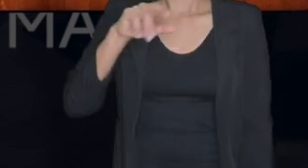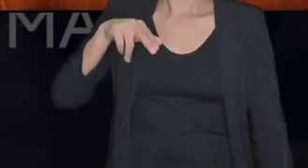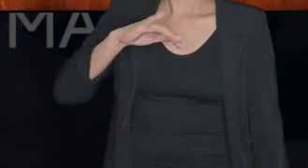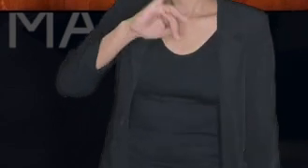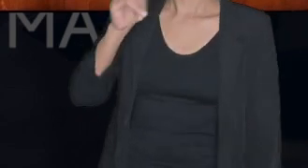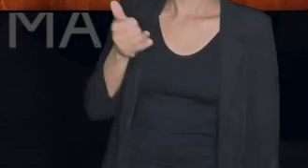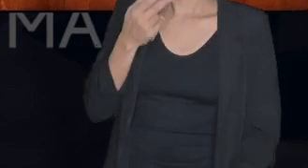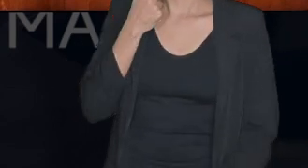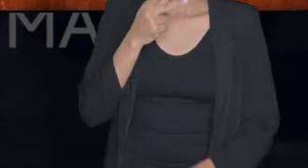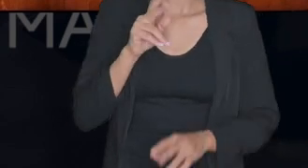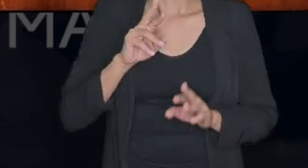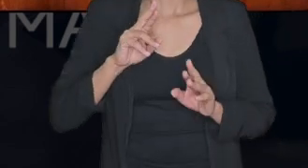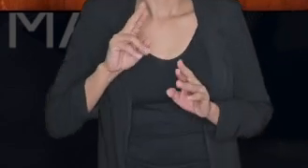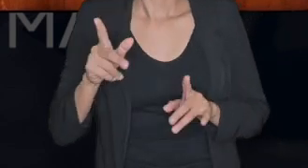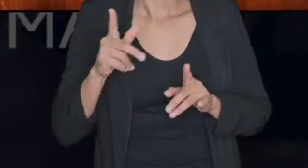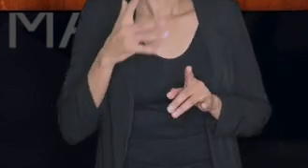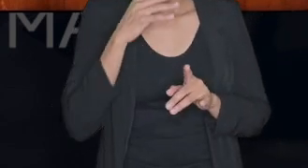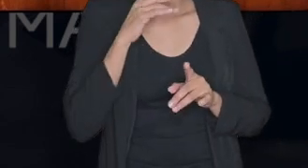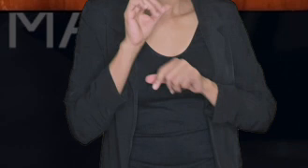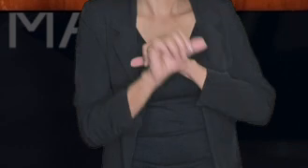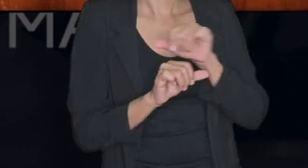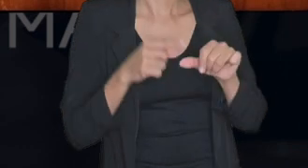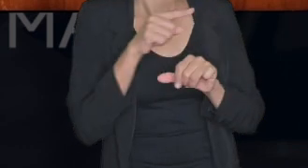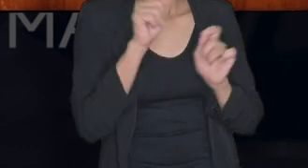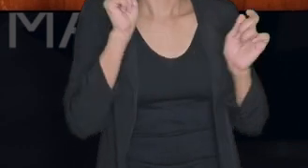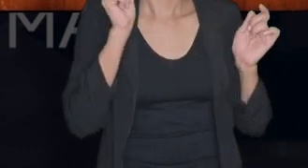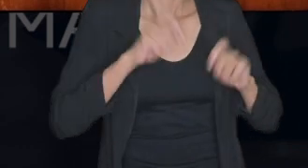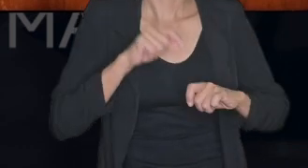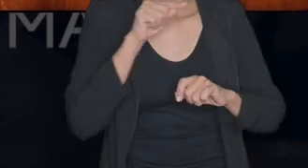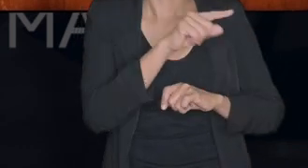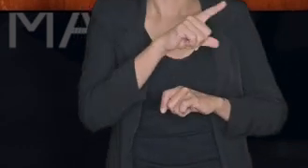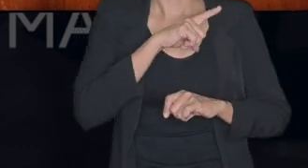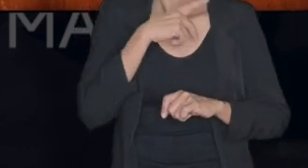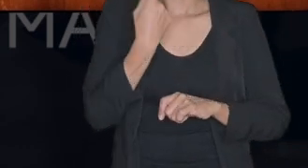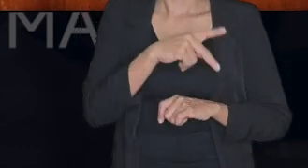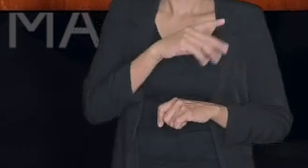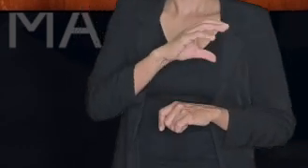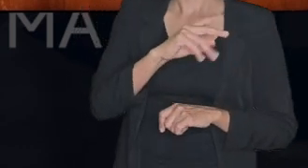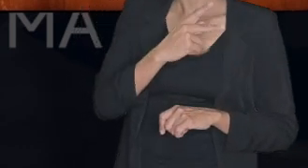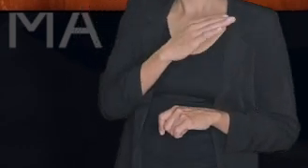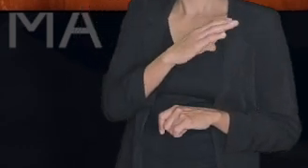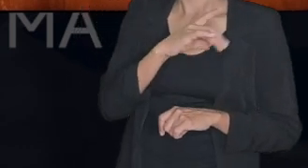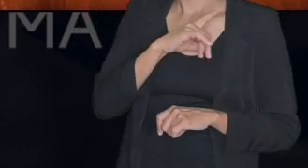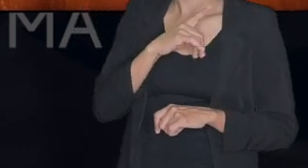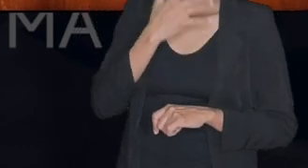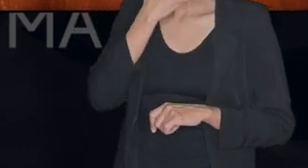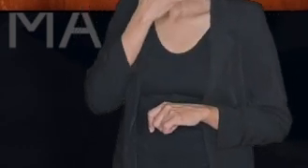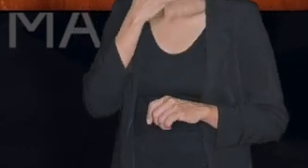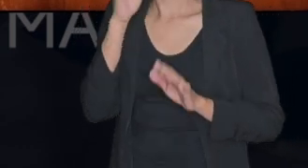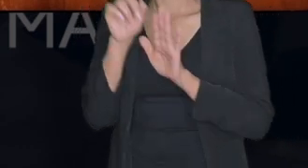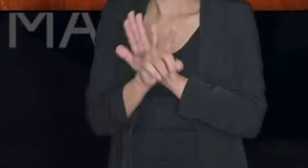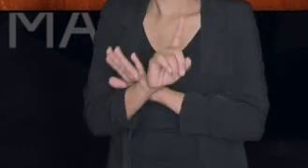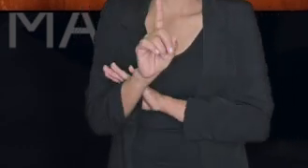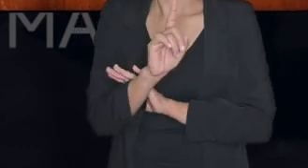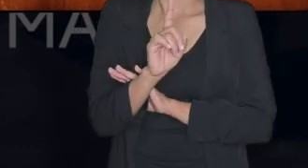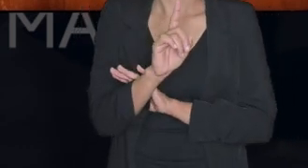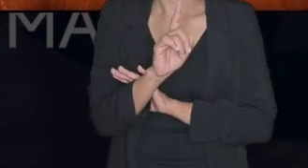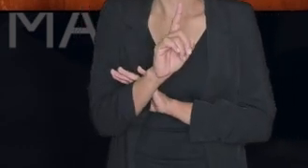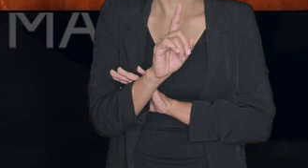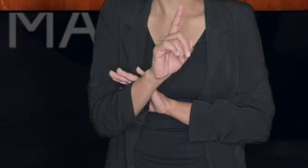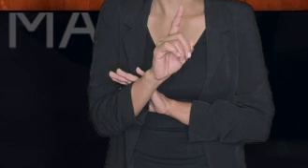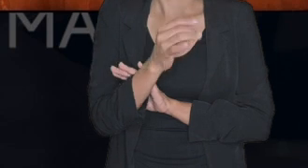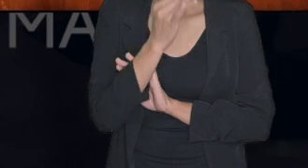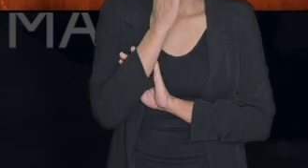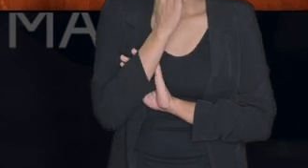o que tem de competência no CPC sem consultar, por exemplo, os secretários